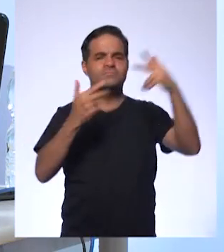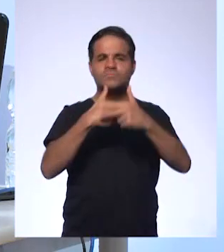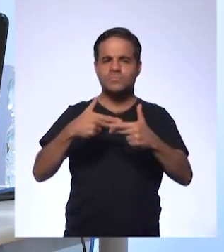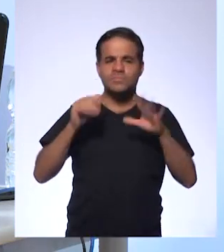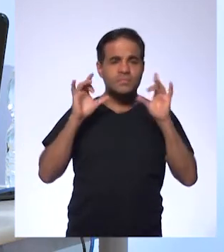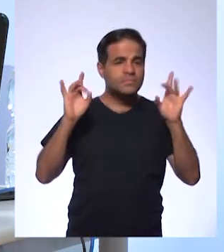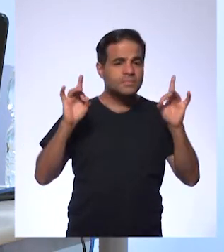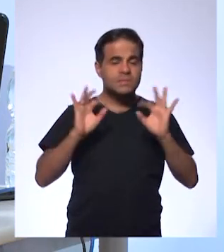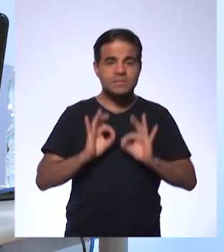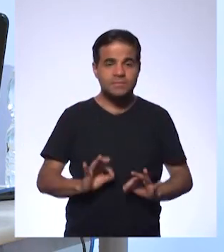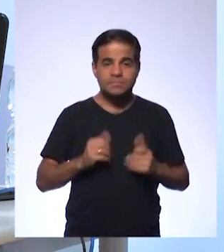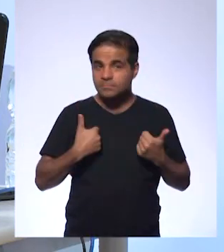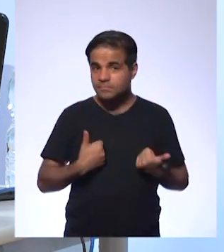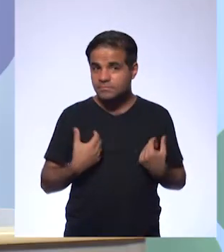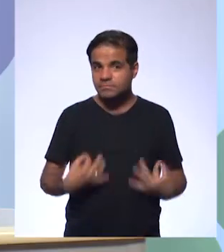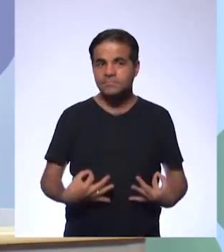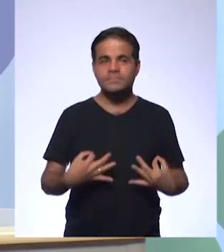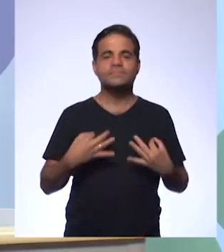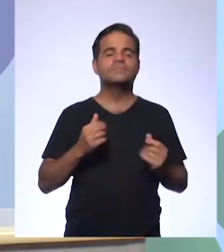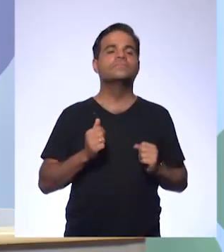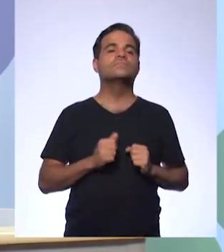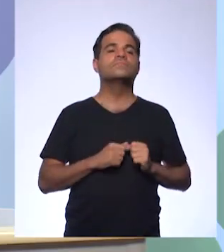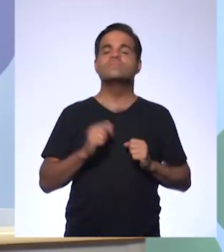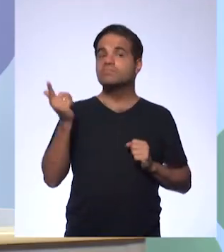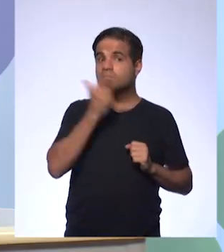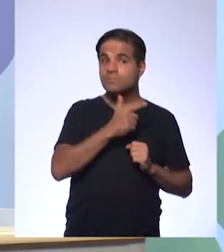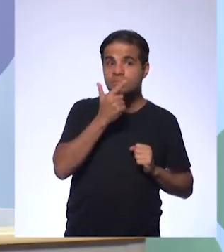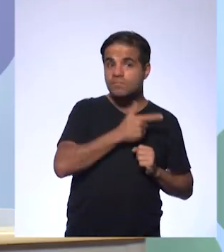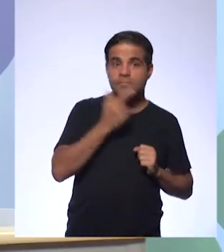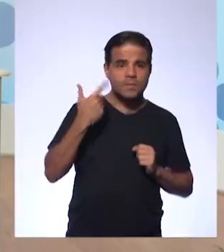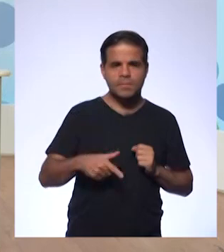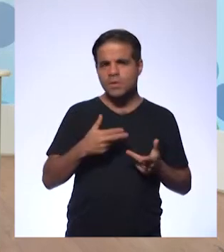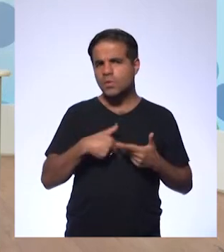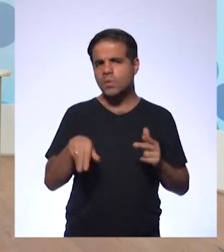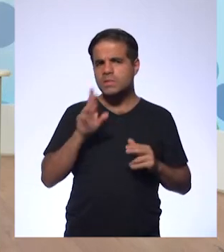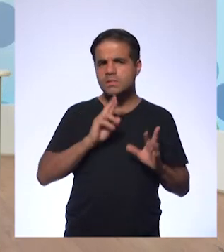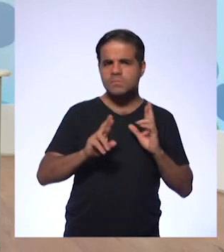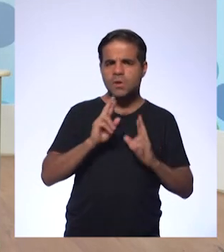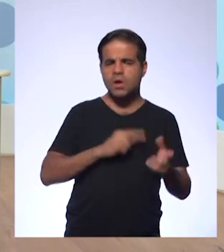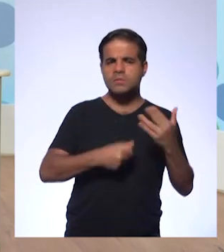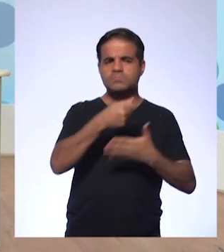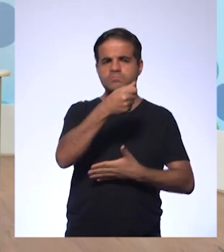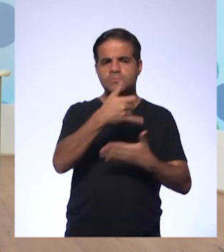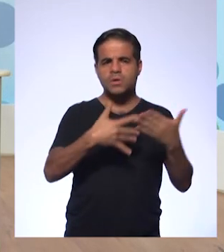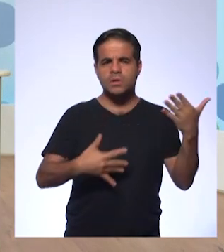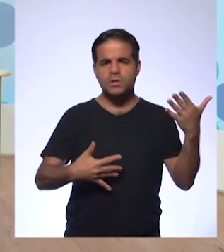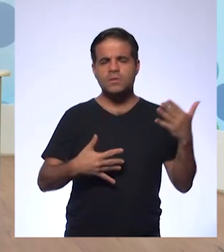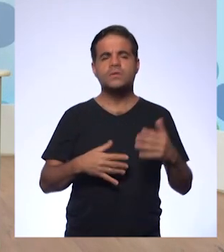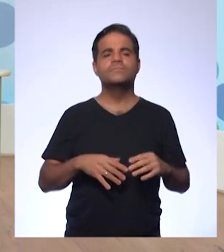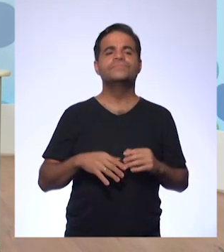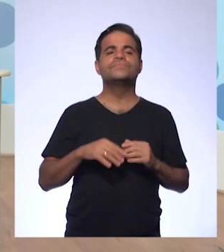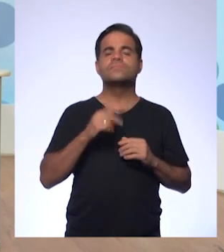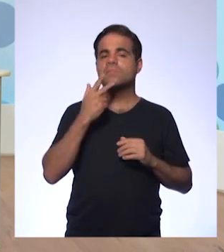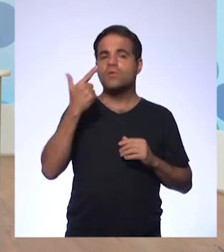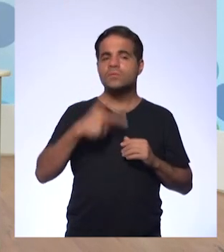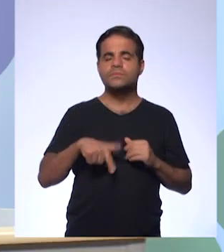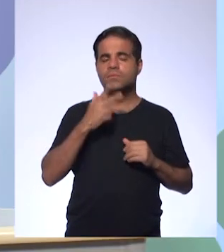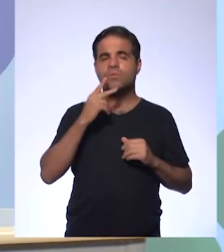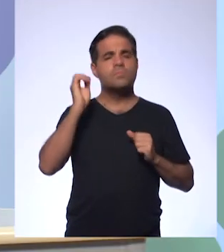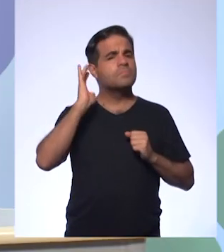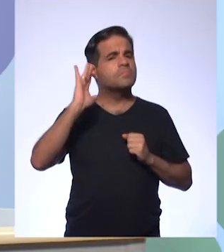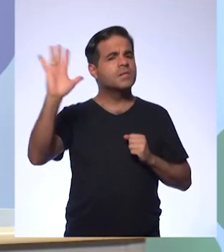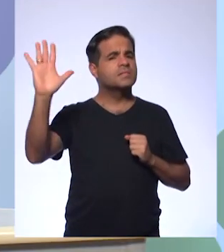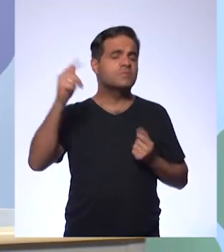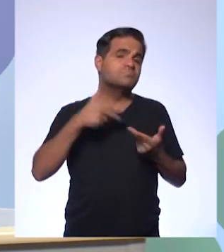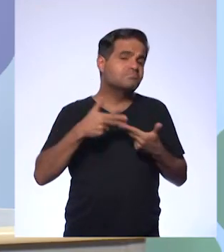não acha? Sim, sim. Conseguiu aí ver mais alguma coisa interessante? Olha, Caína Emerson diz que pensar a respeito